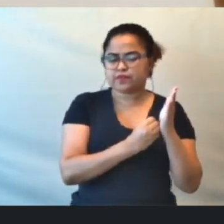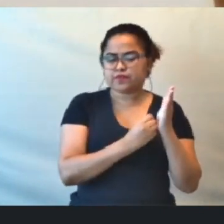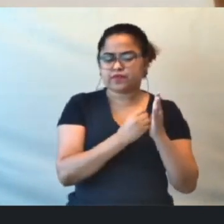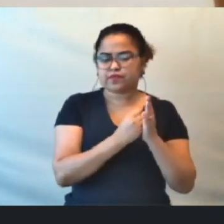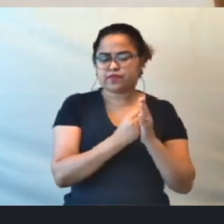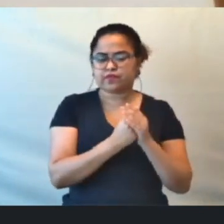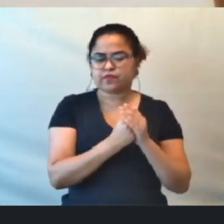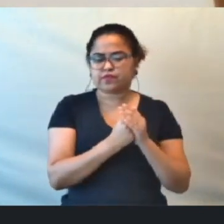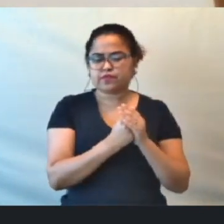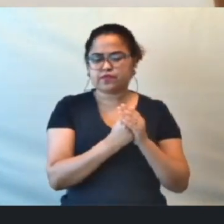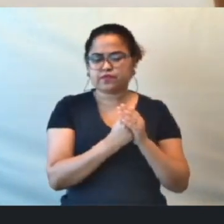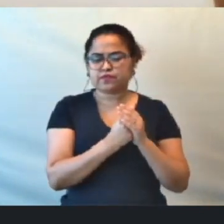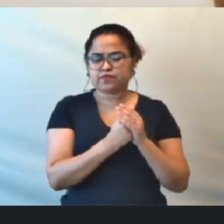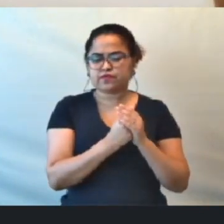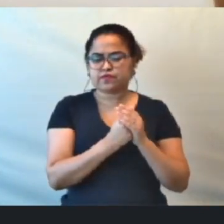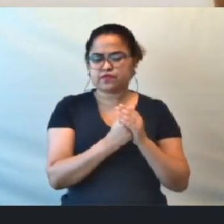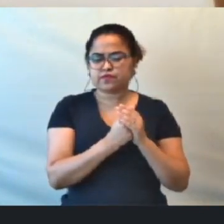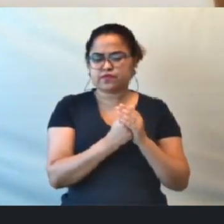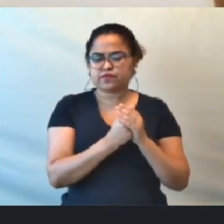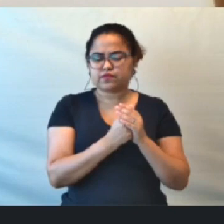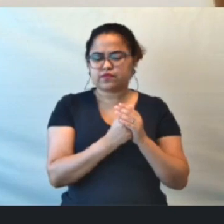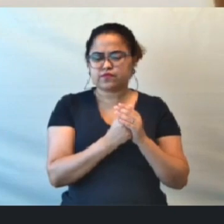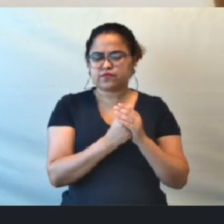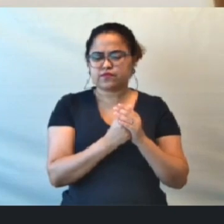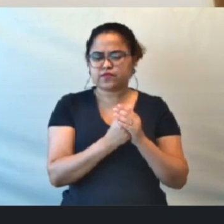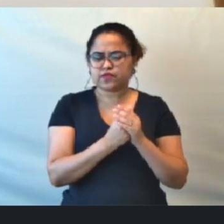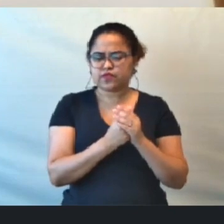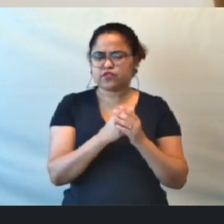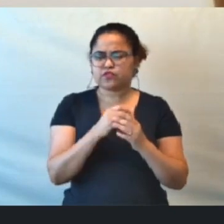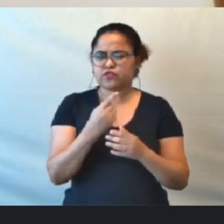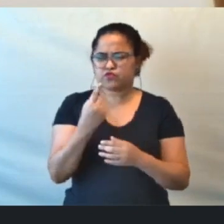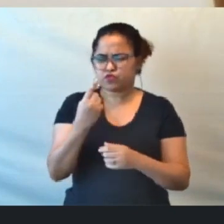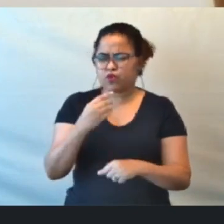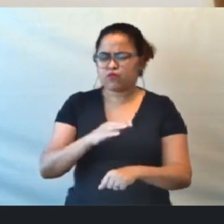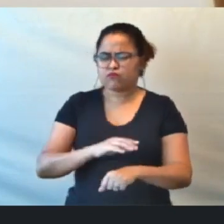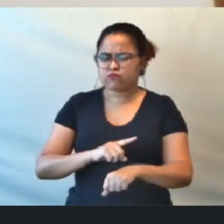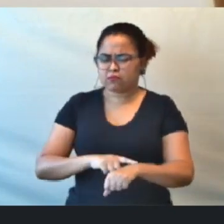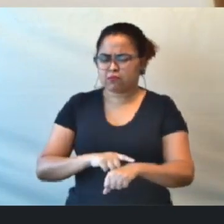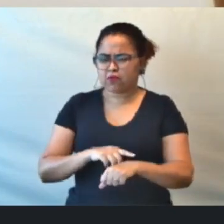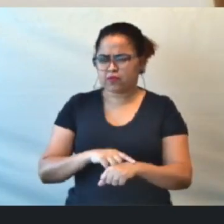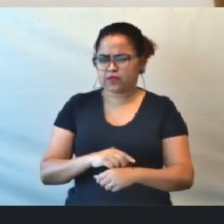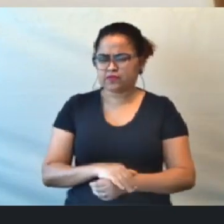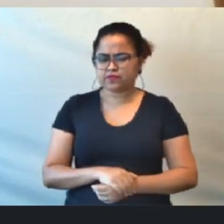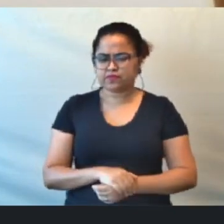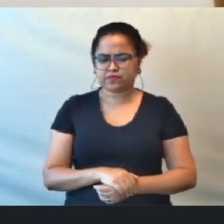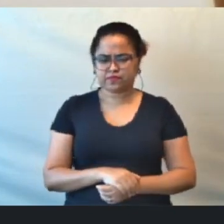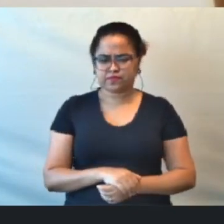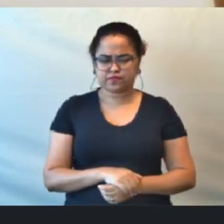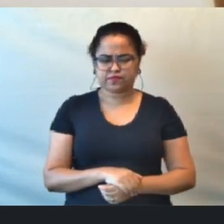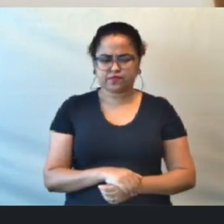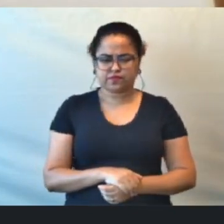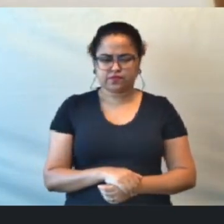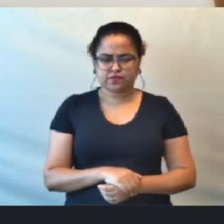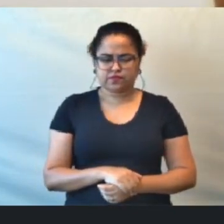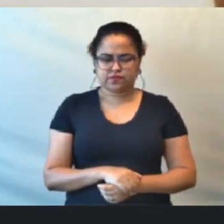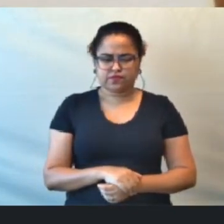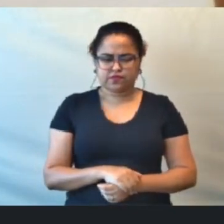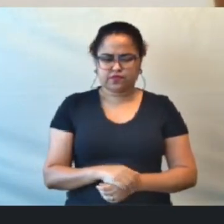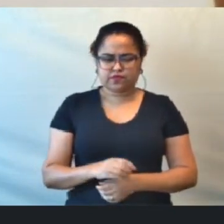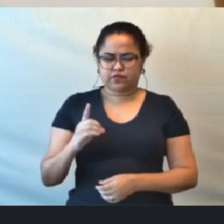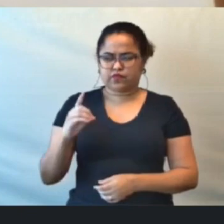só um momentinho aqui para ver qual que é, o DILEG 1303